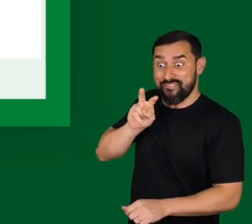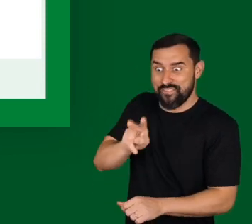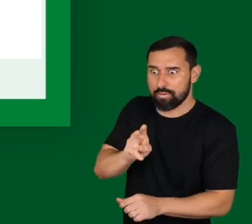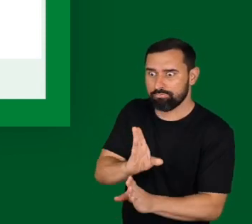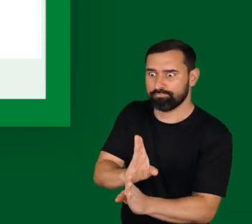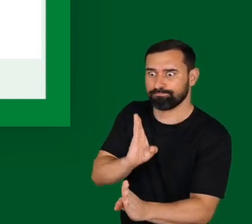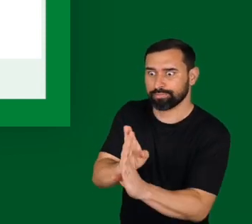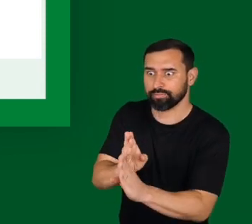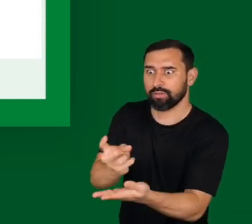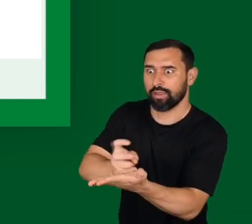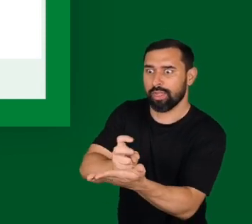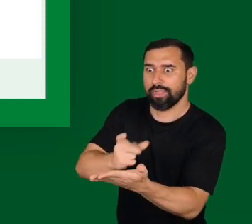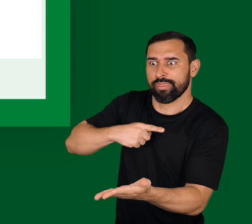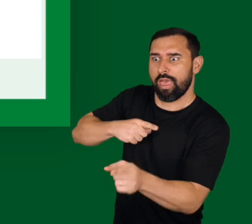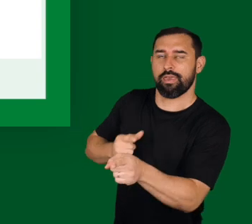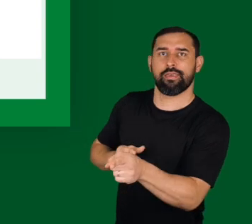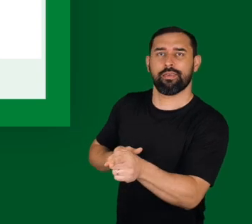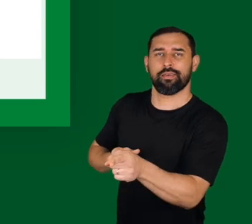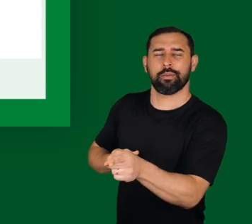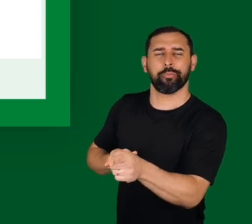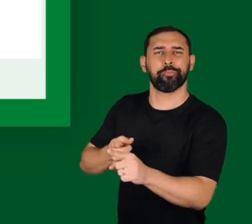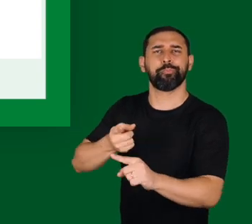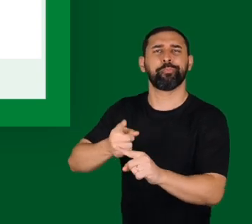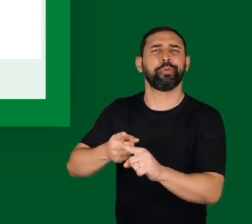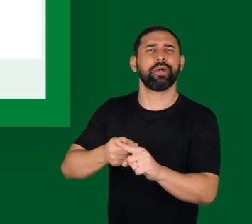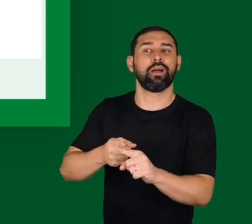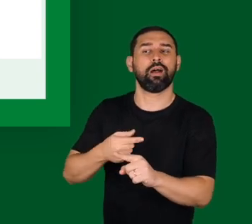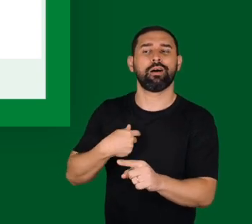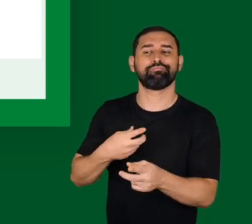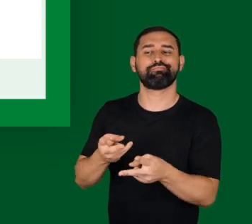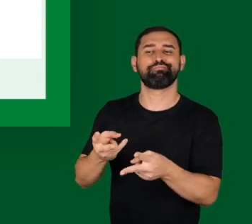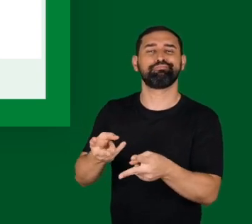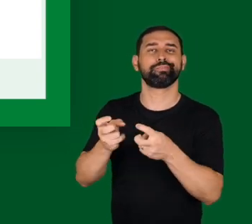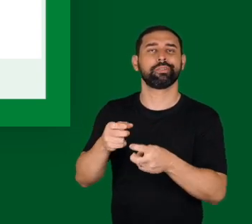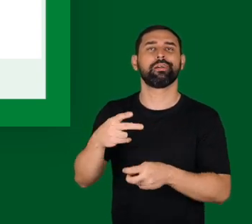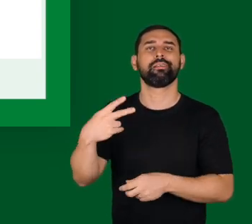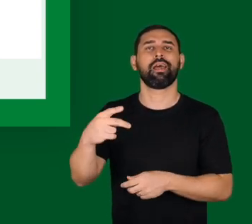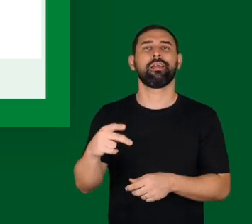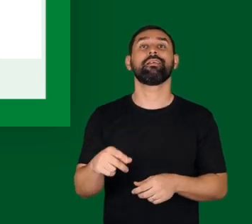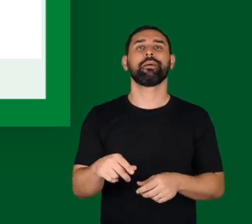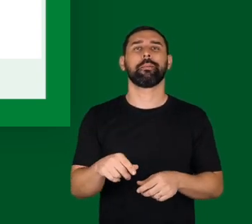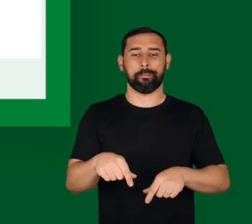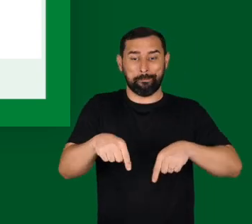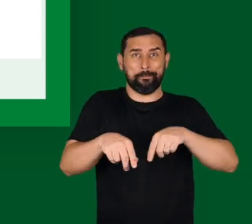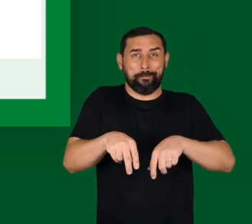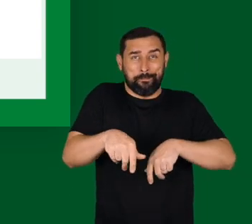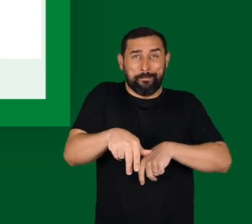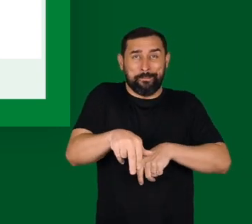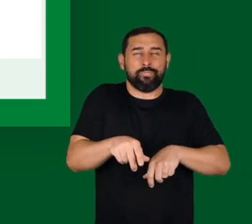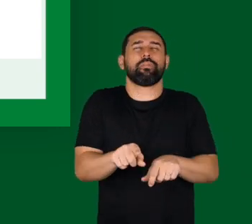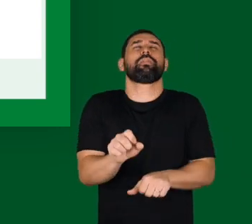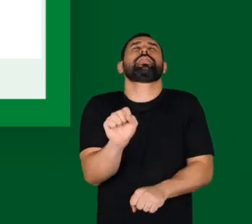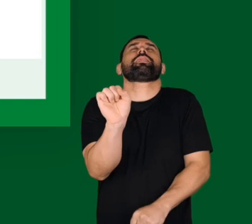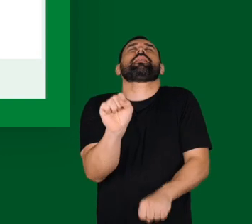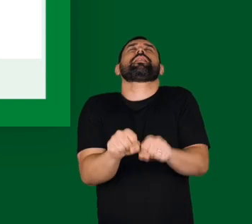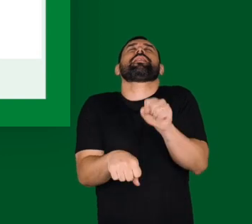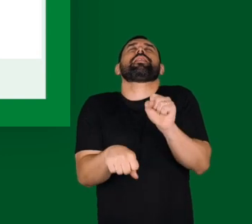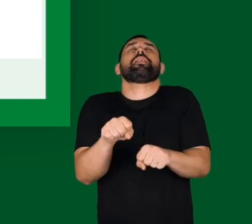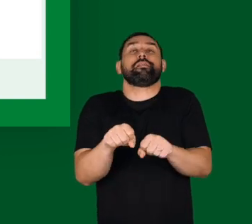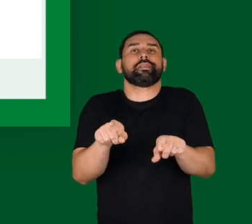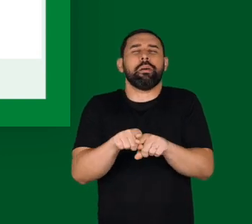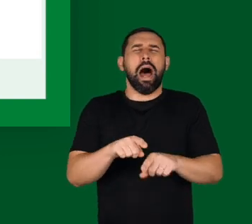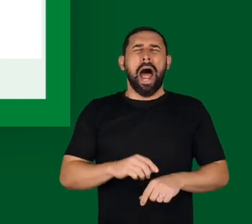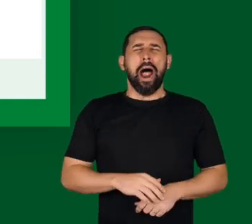em alterações clínicas. Então, o recém-nascido que convulsionava é aquele que evoluía com movimentos de pedalar, movimentos